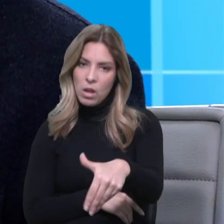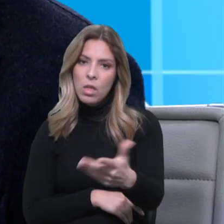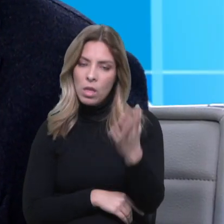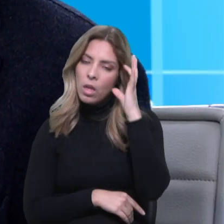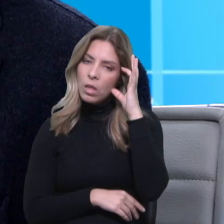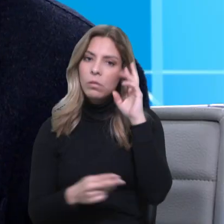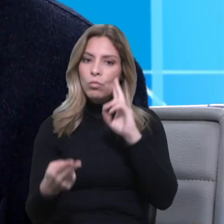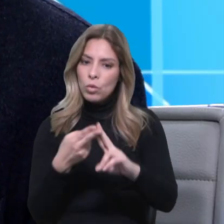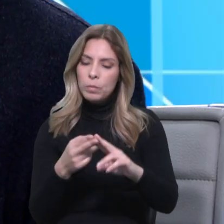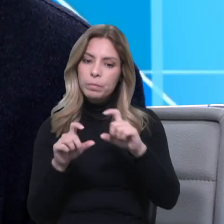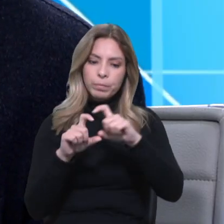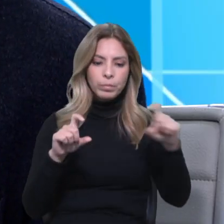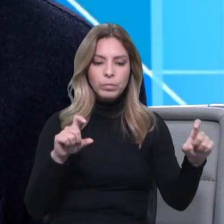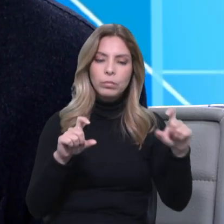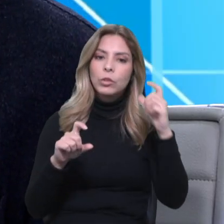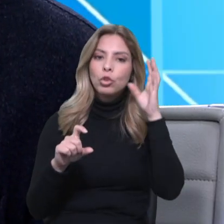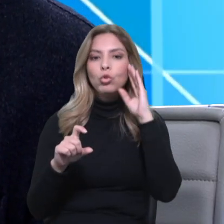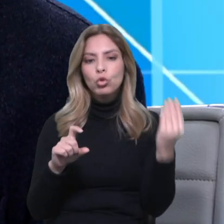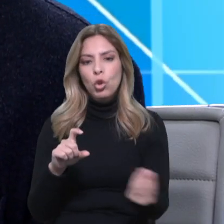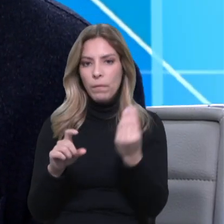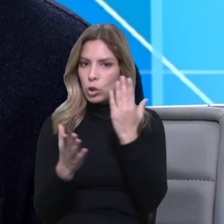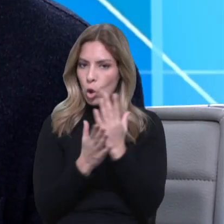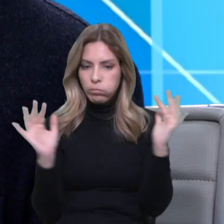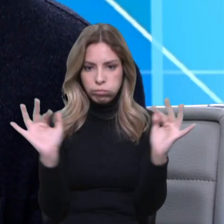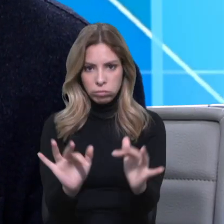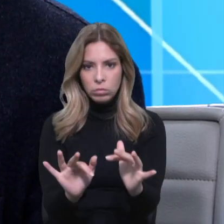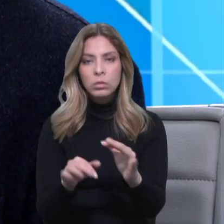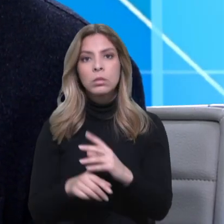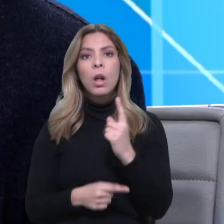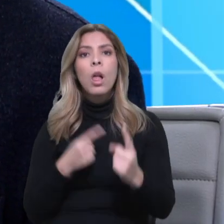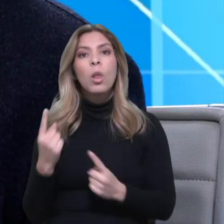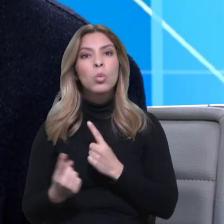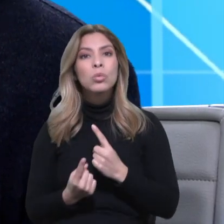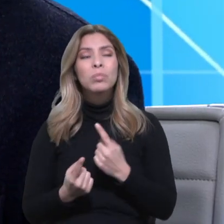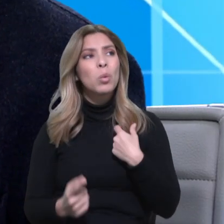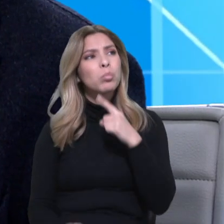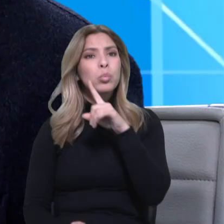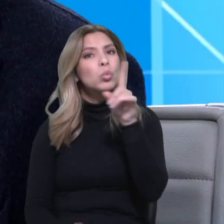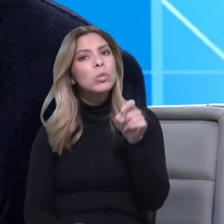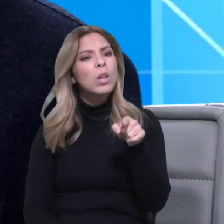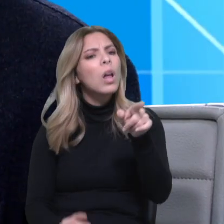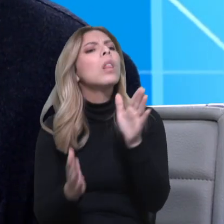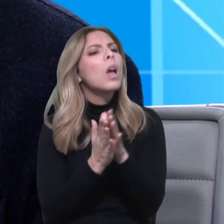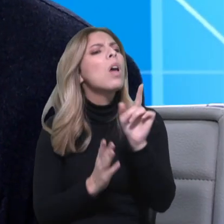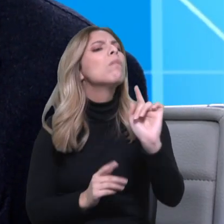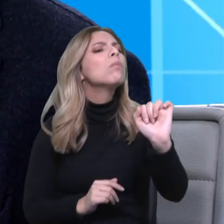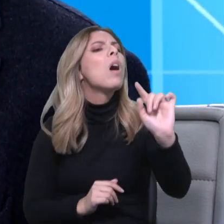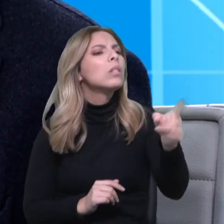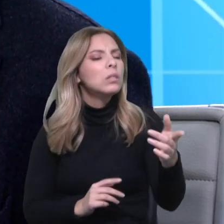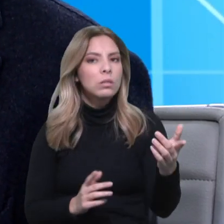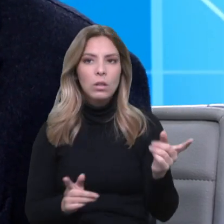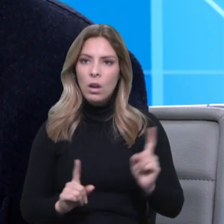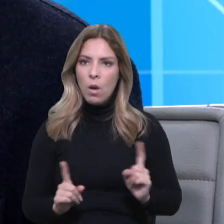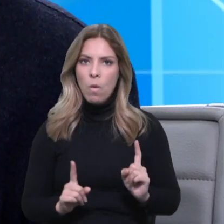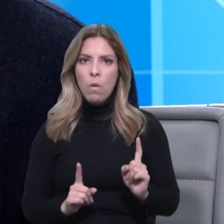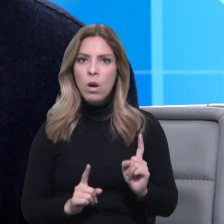uma parte da tarde toda dedicada aos jovens. Alguns já não fazem sequer a pergunta de que igreja tu és. Ou seja, é um